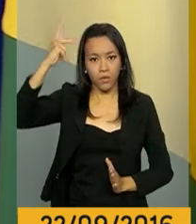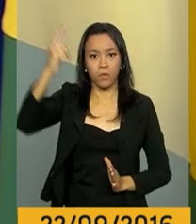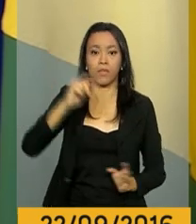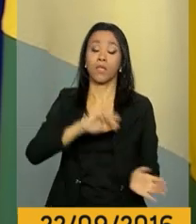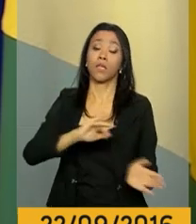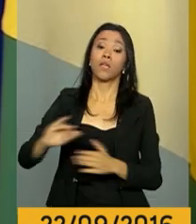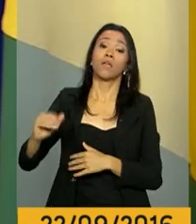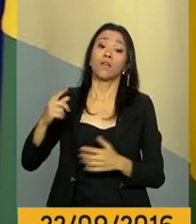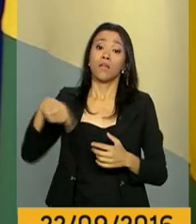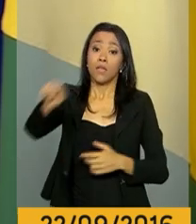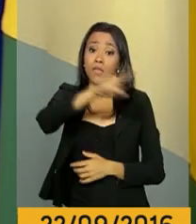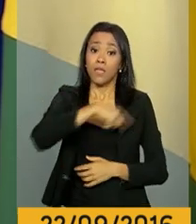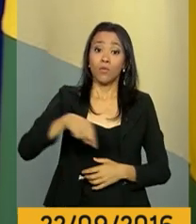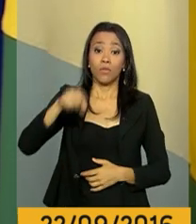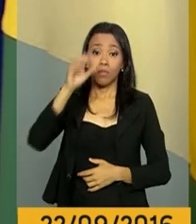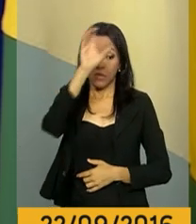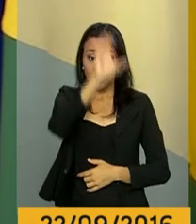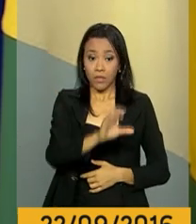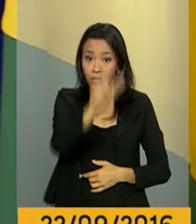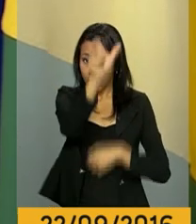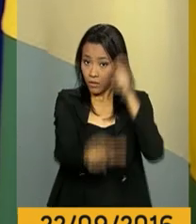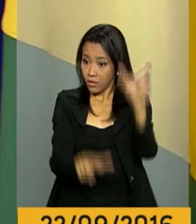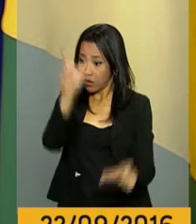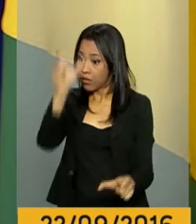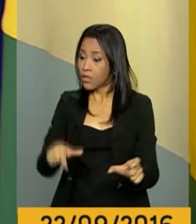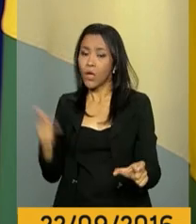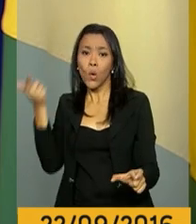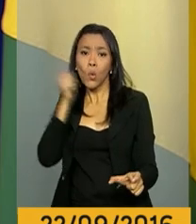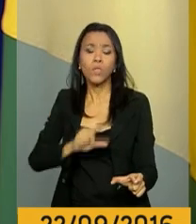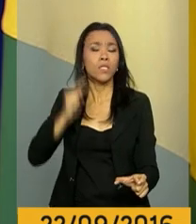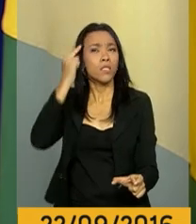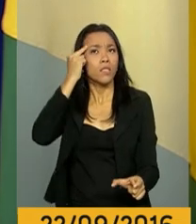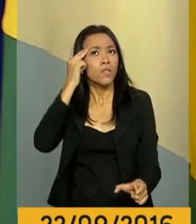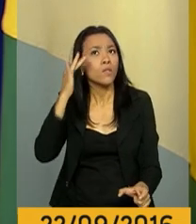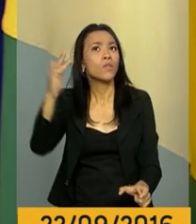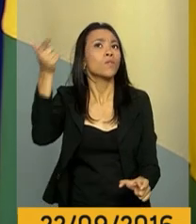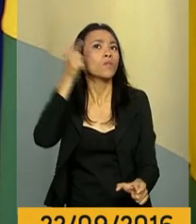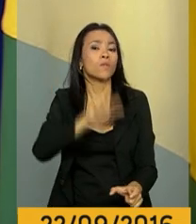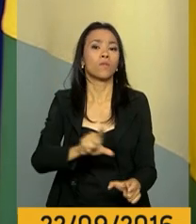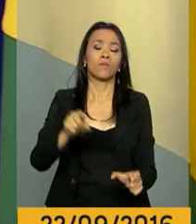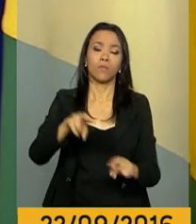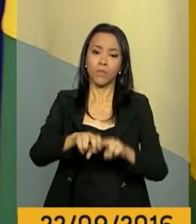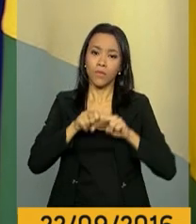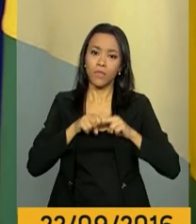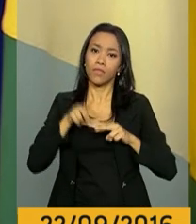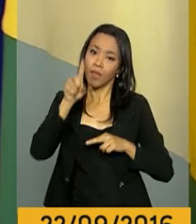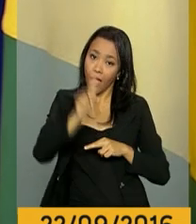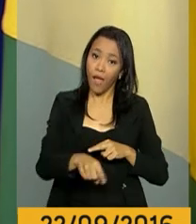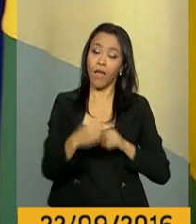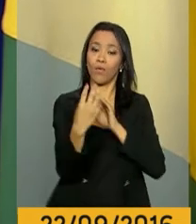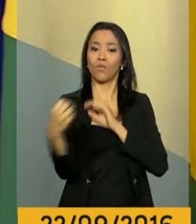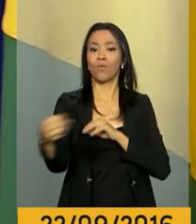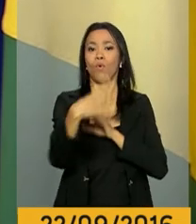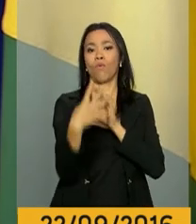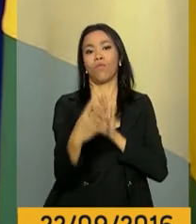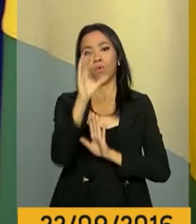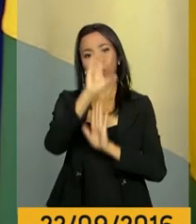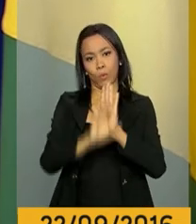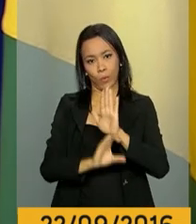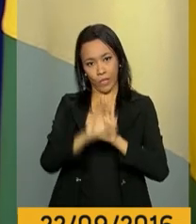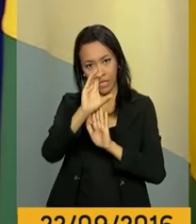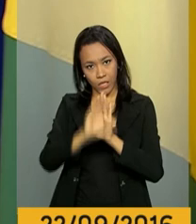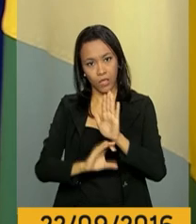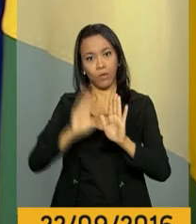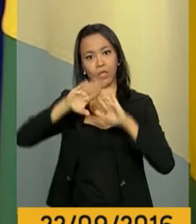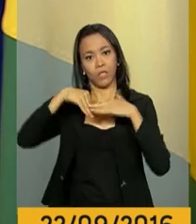a perseguir seus sonhos é isso O que pretende pude perceber o novo currículo escolar e a